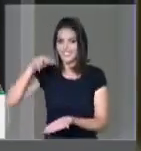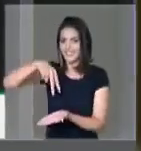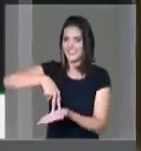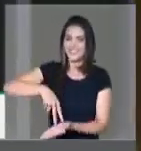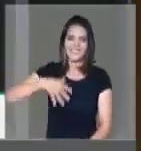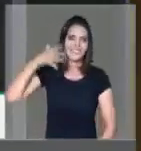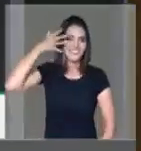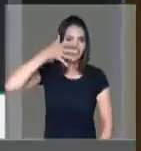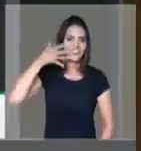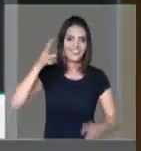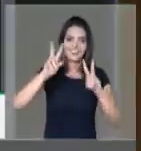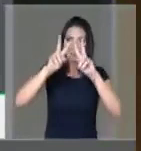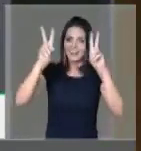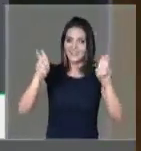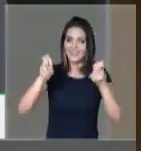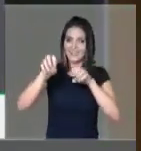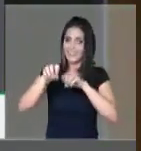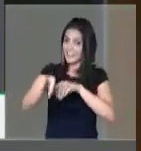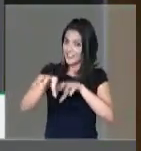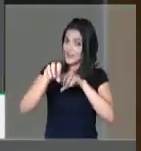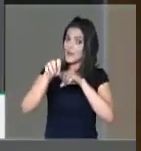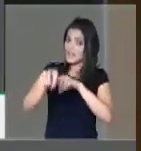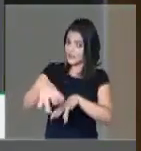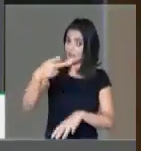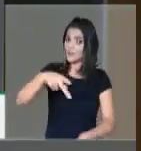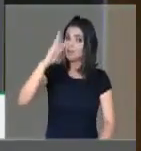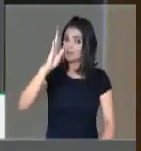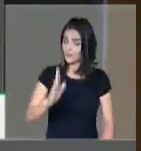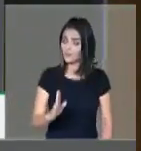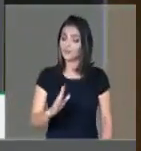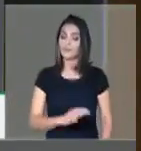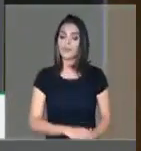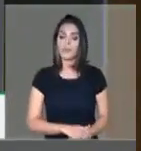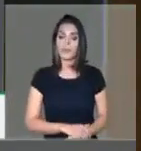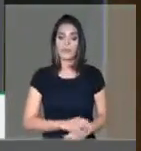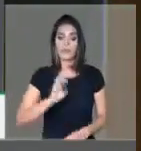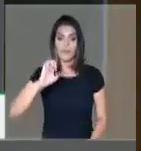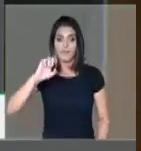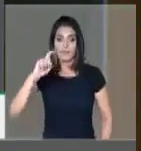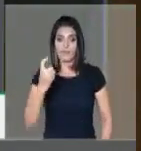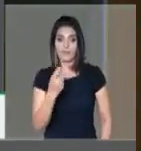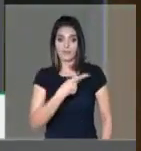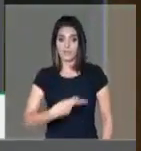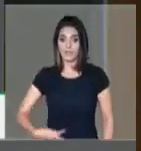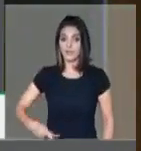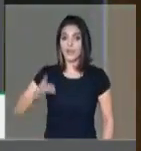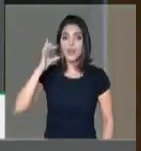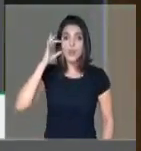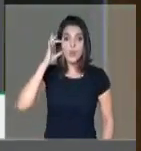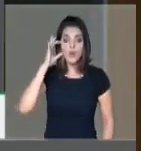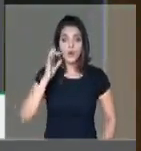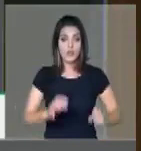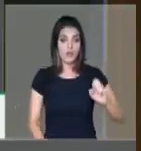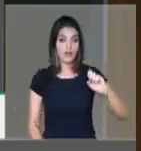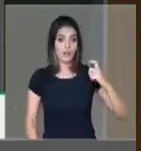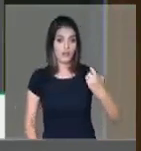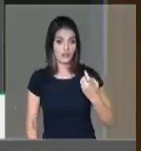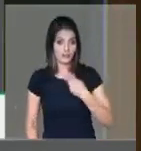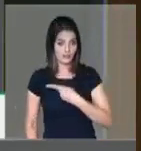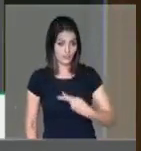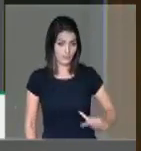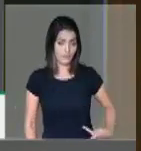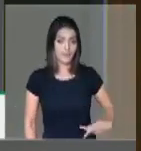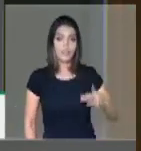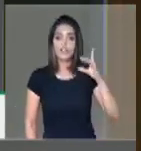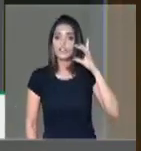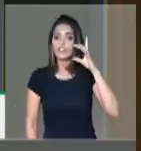falar do tema da educação no Brasil. O ex-presidente Lula, a ex-presidenta Dilma Rousseff